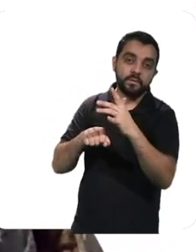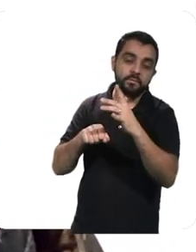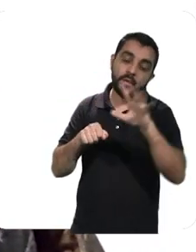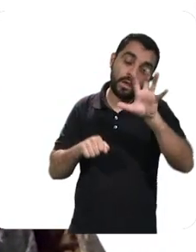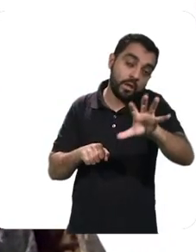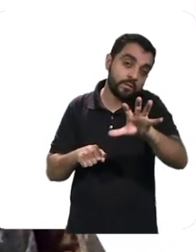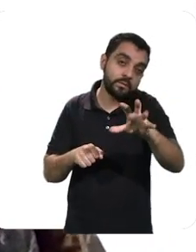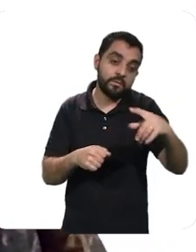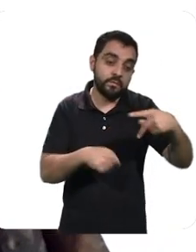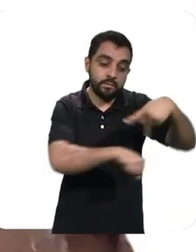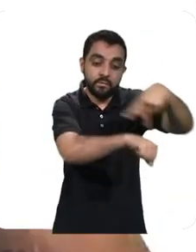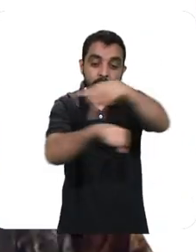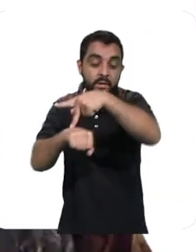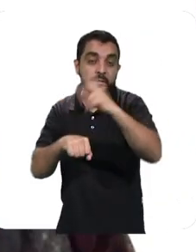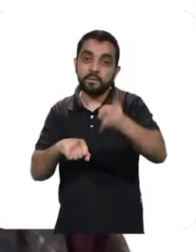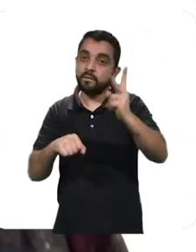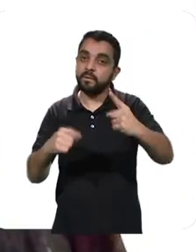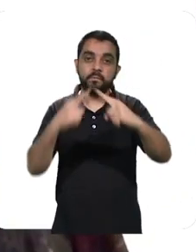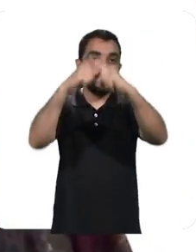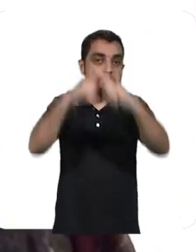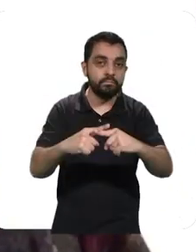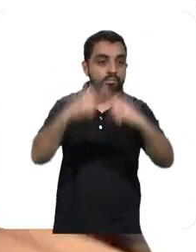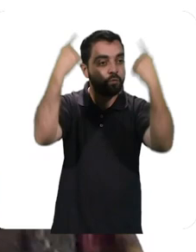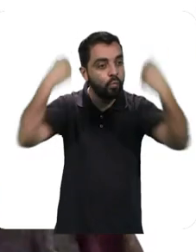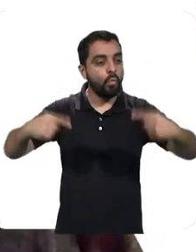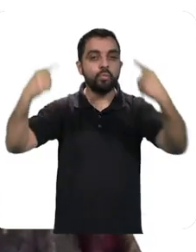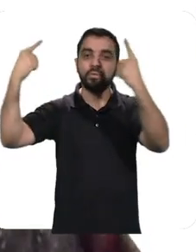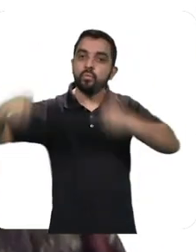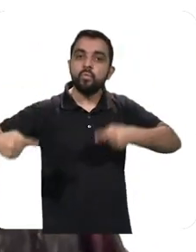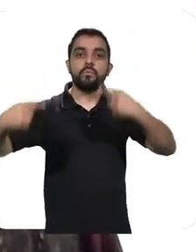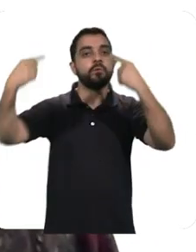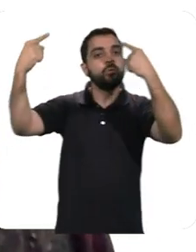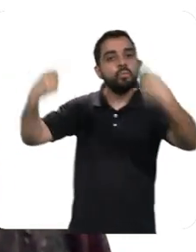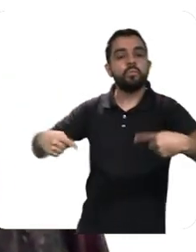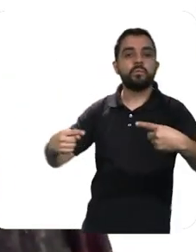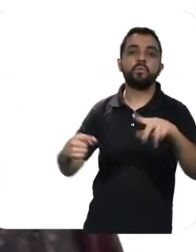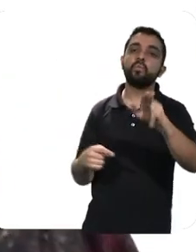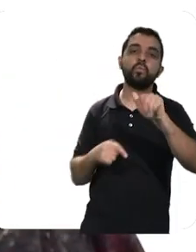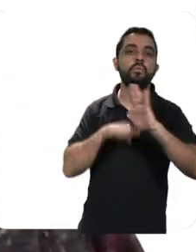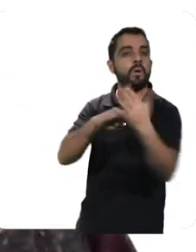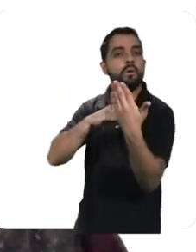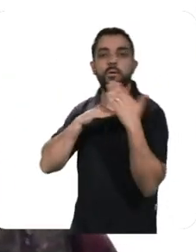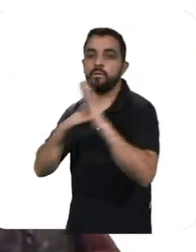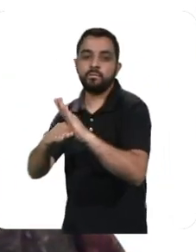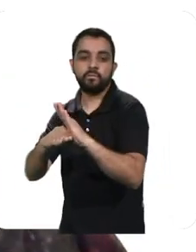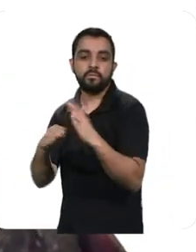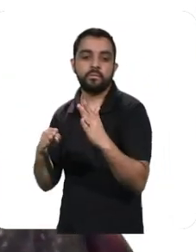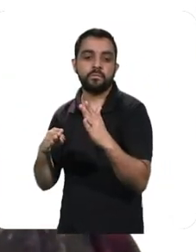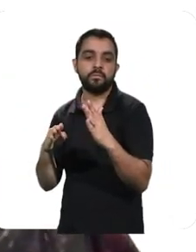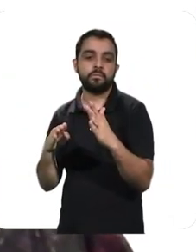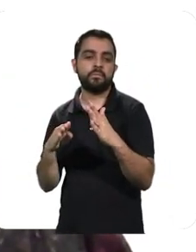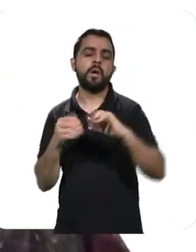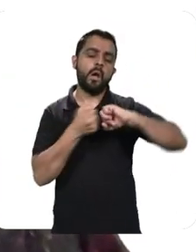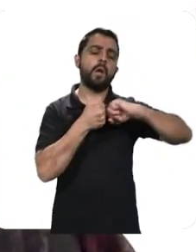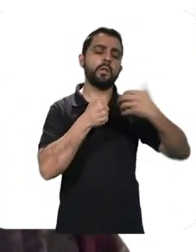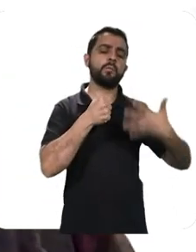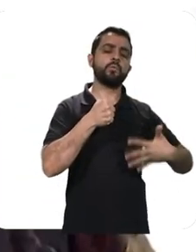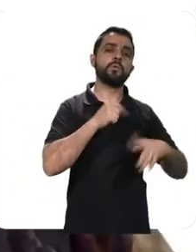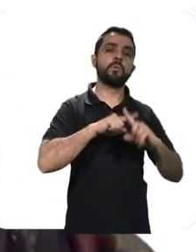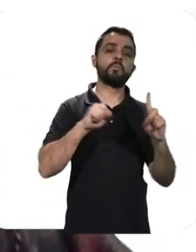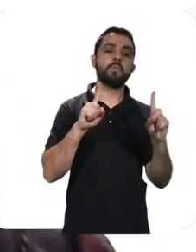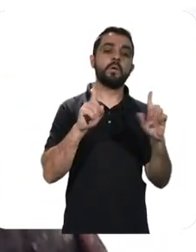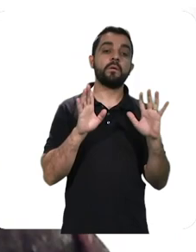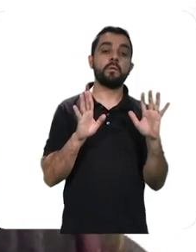nações vivem um estado de competição e não colaboração, né? Então, o Brasil vai ser, a gente vai